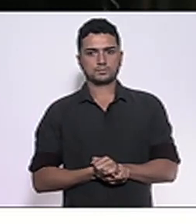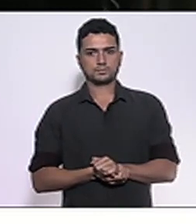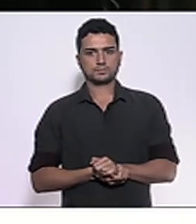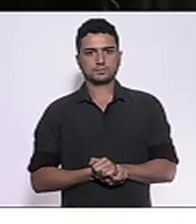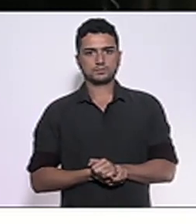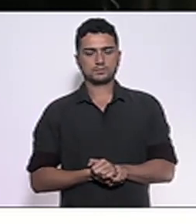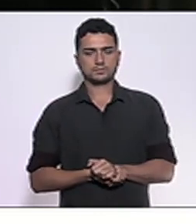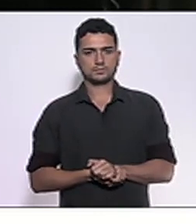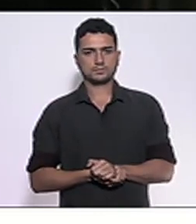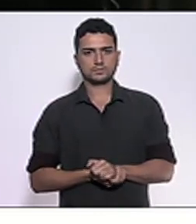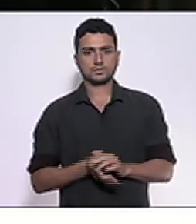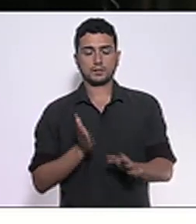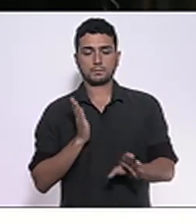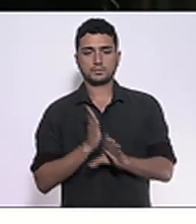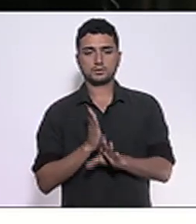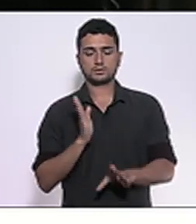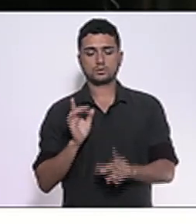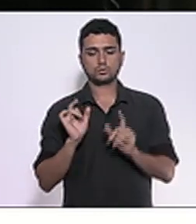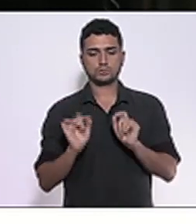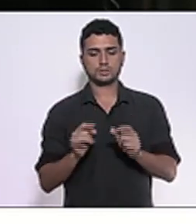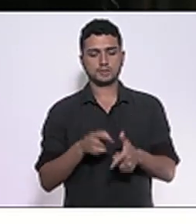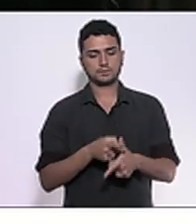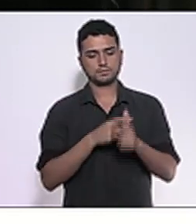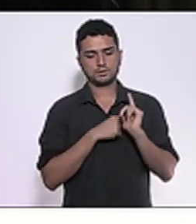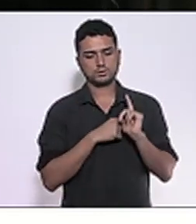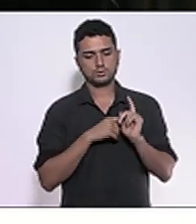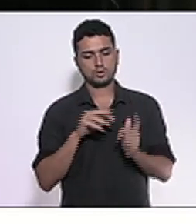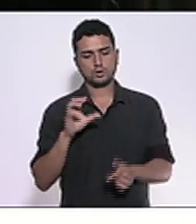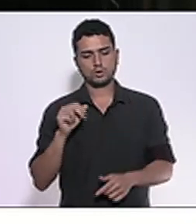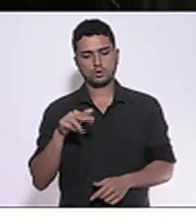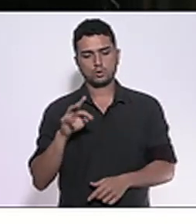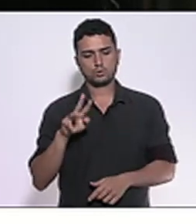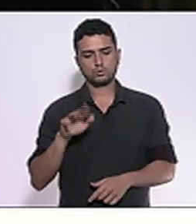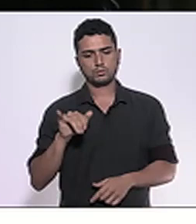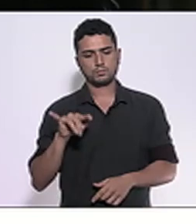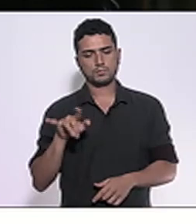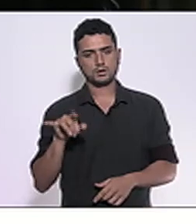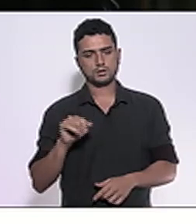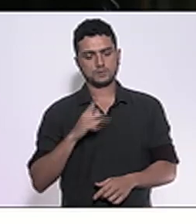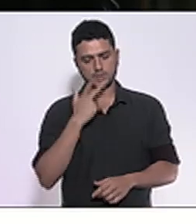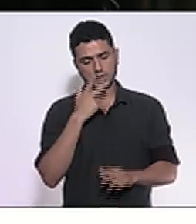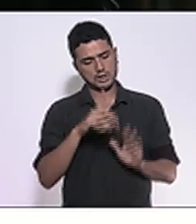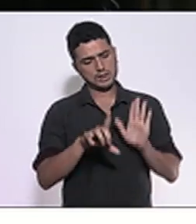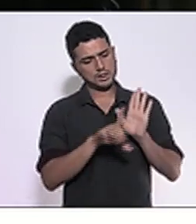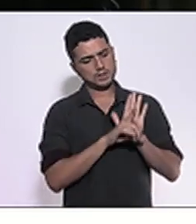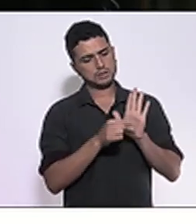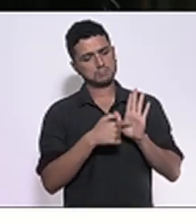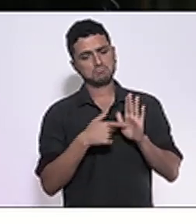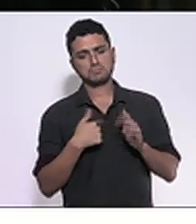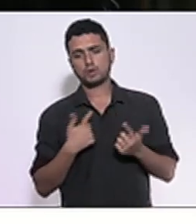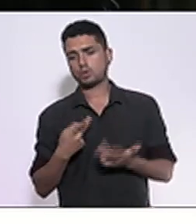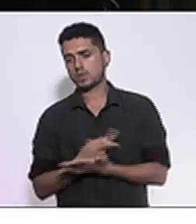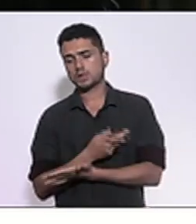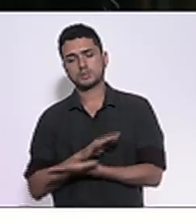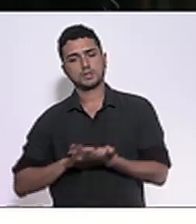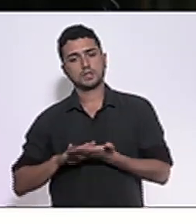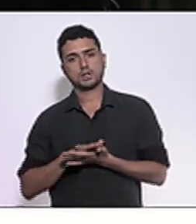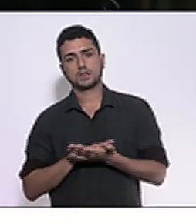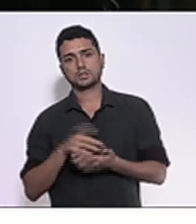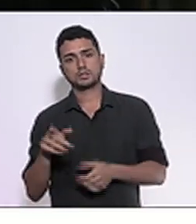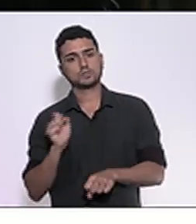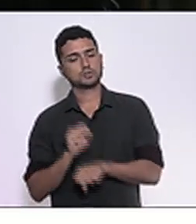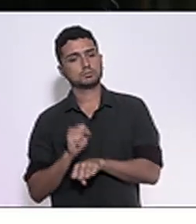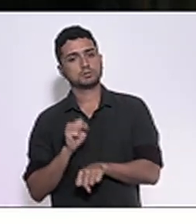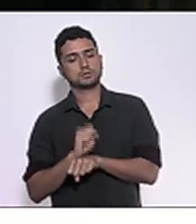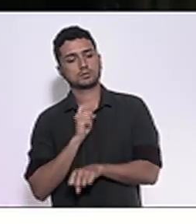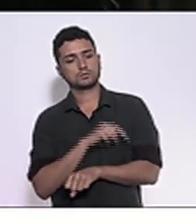Apesar de a questão do devedor contumaz estar citado em uma lei, A gente estava esperando que vocês fossem consolidar